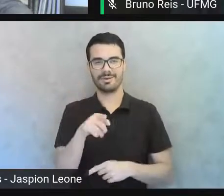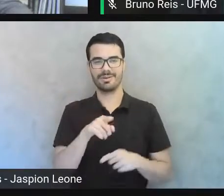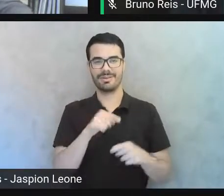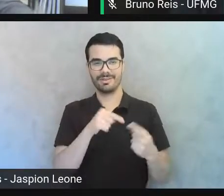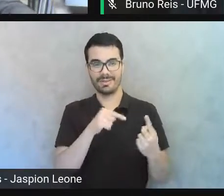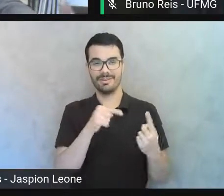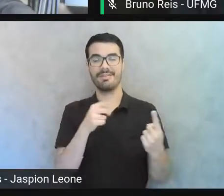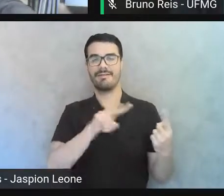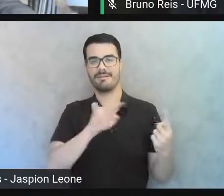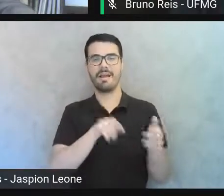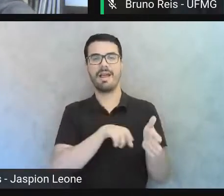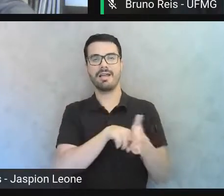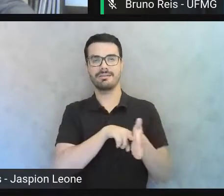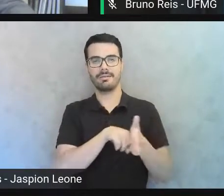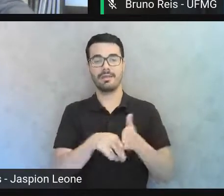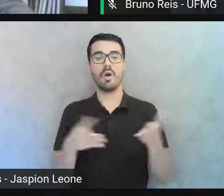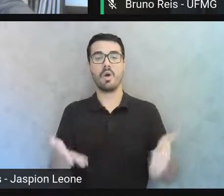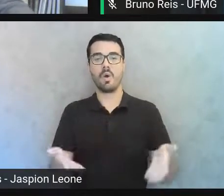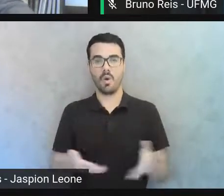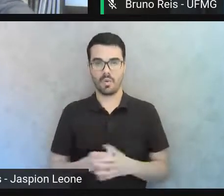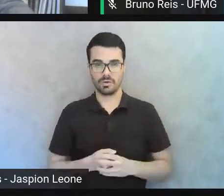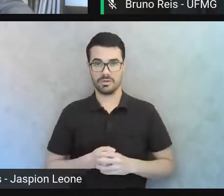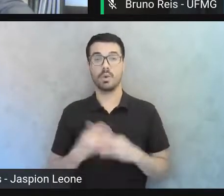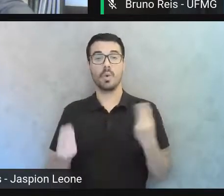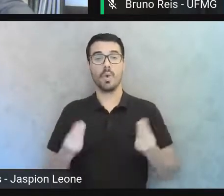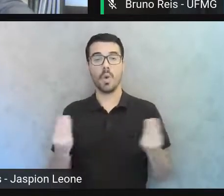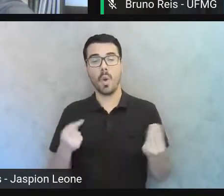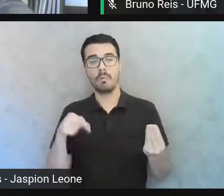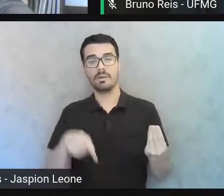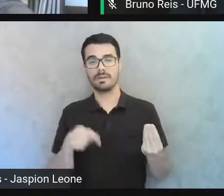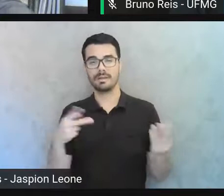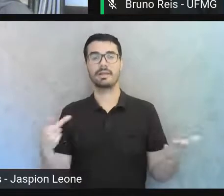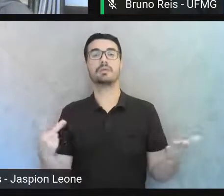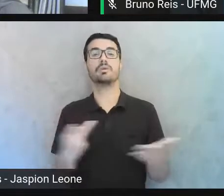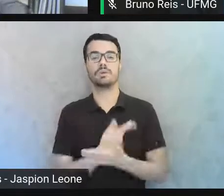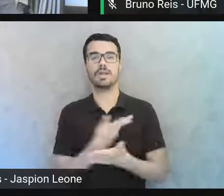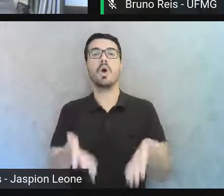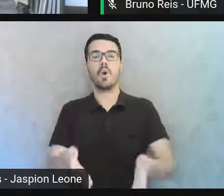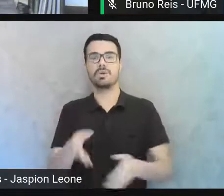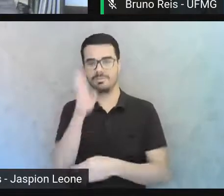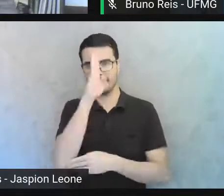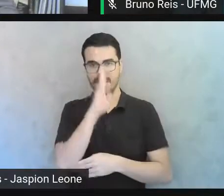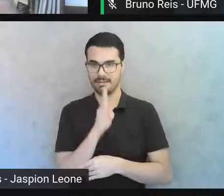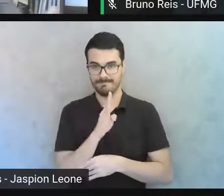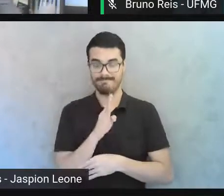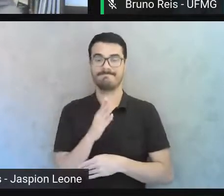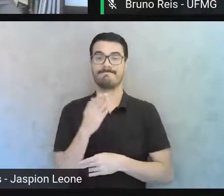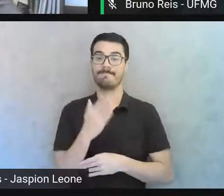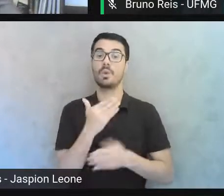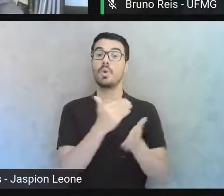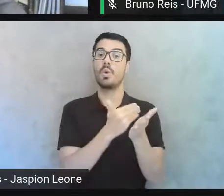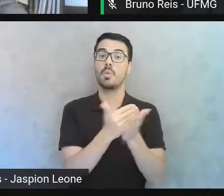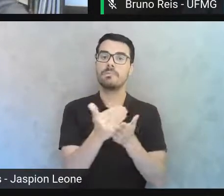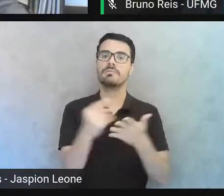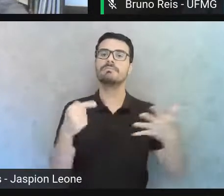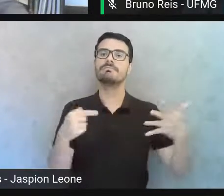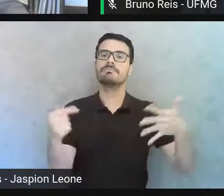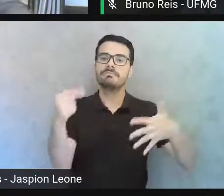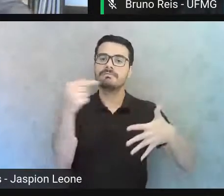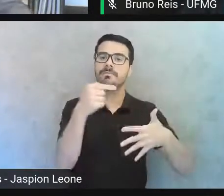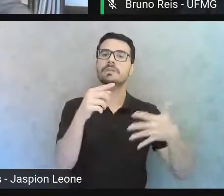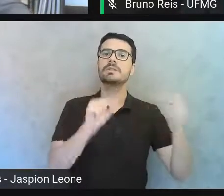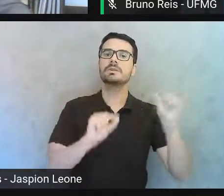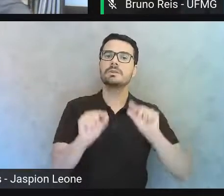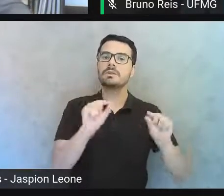examinar o momento em que nós nos encontramos aqui no Brasil, buscando apontar as virtudes e os problemas